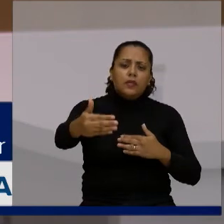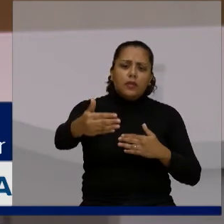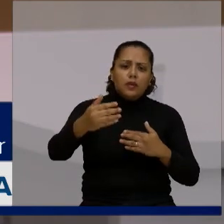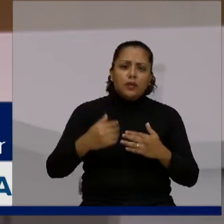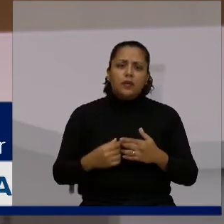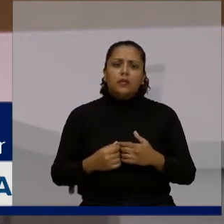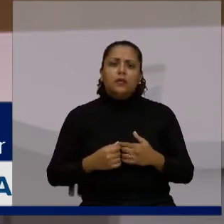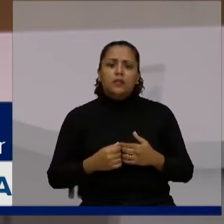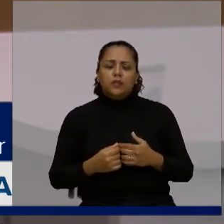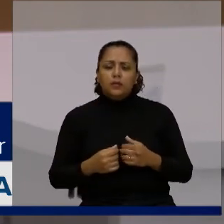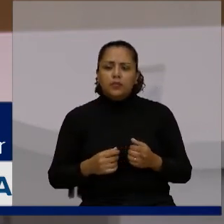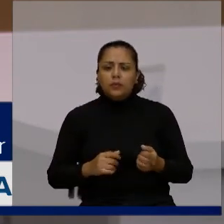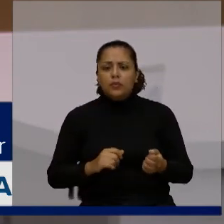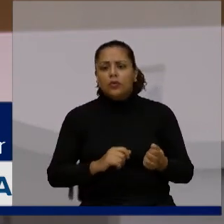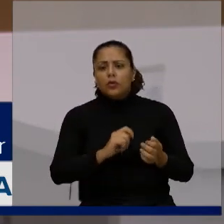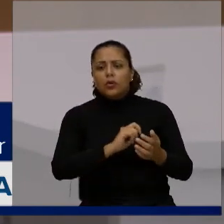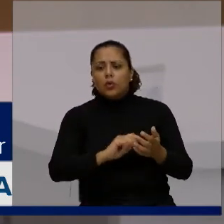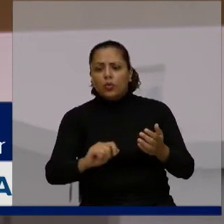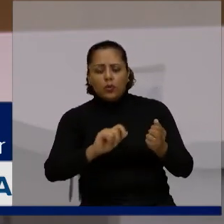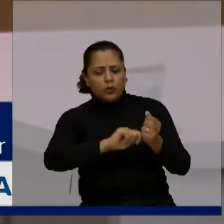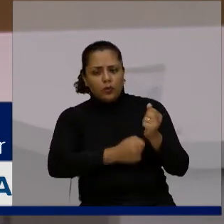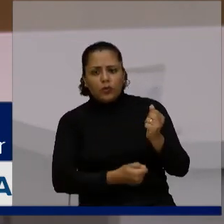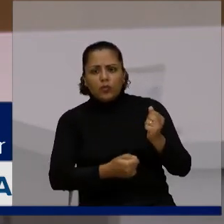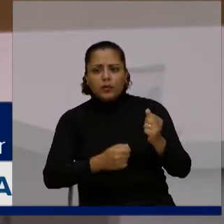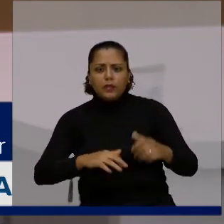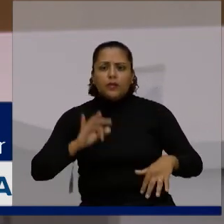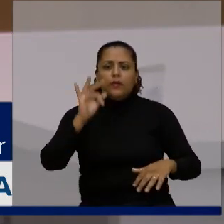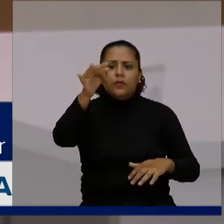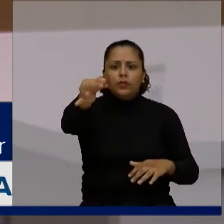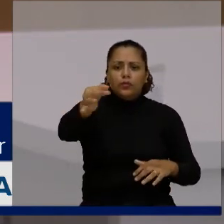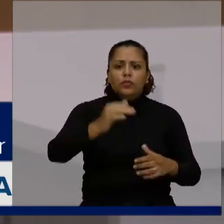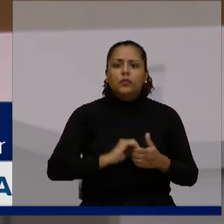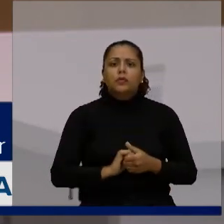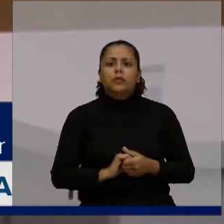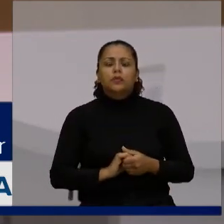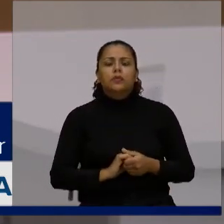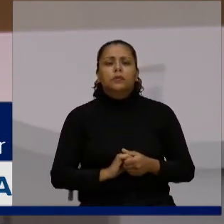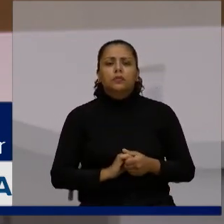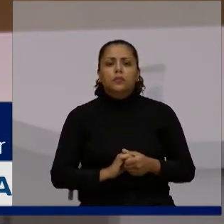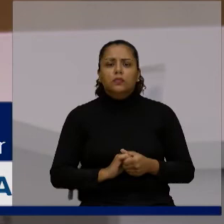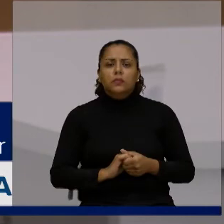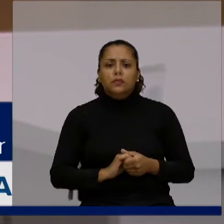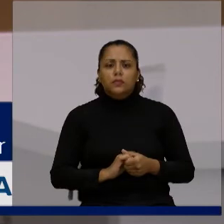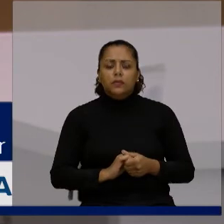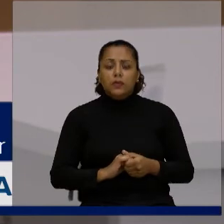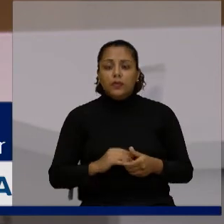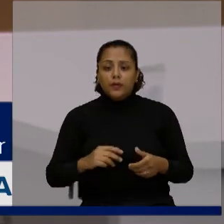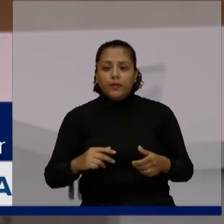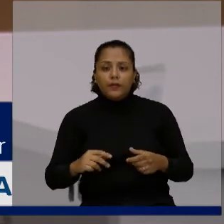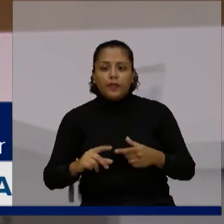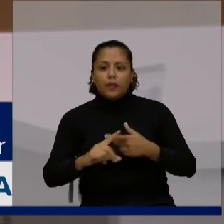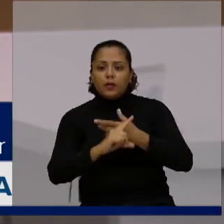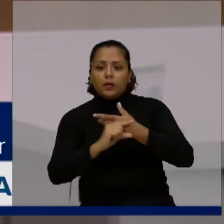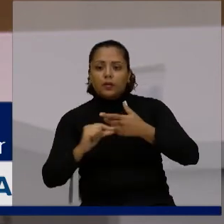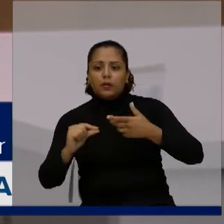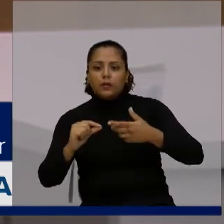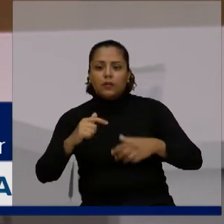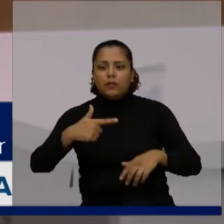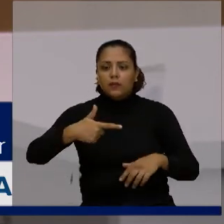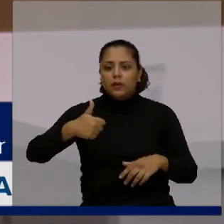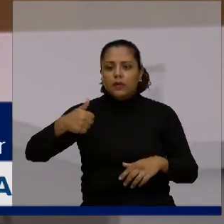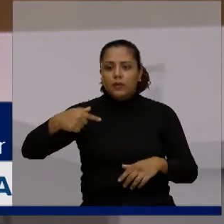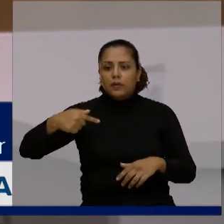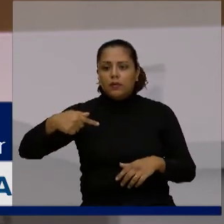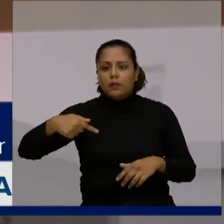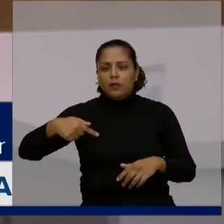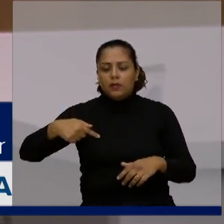contratos futuros dos novos representantes comerciais. Isso está bem claro no artigo 27, a linha J, que mantém-se o que